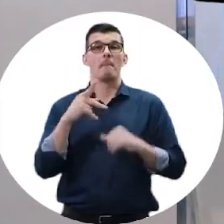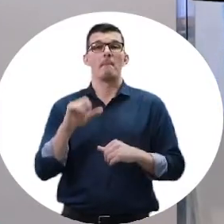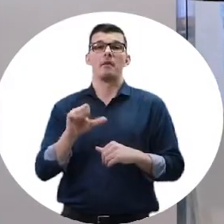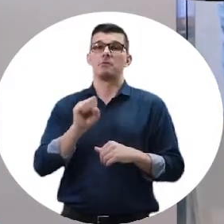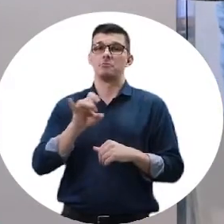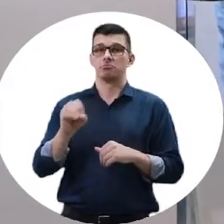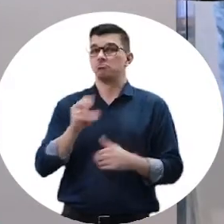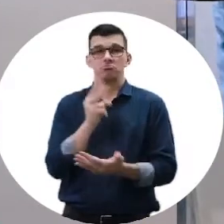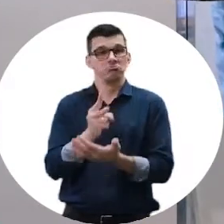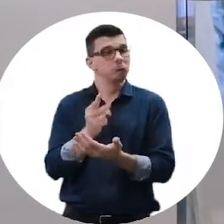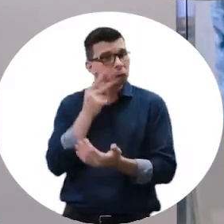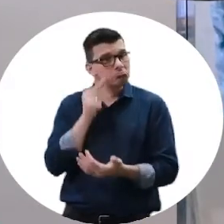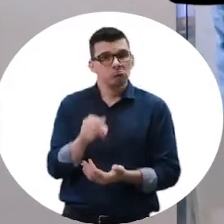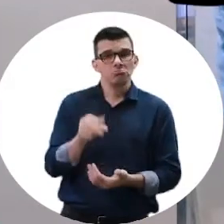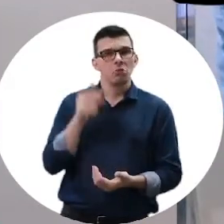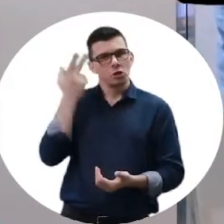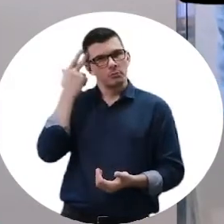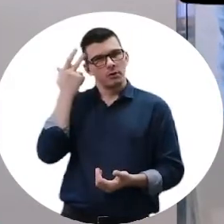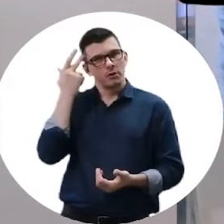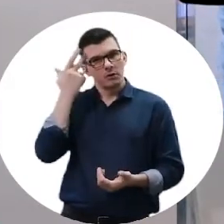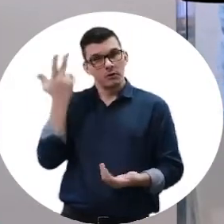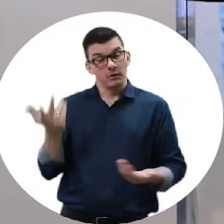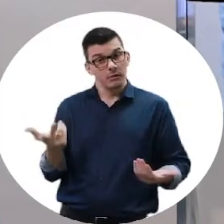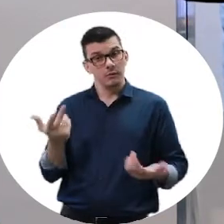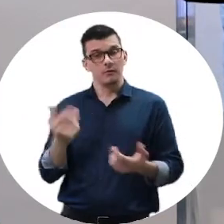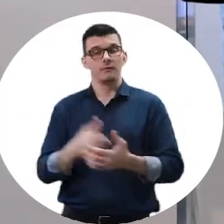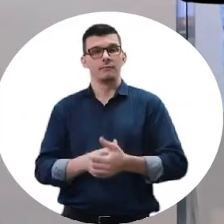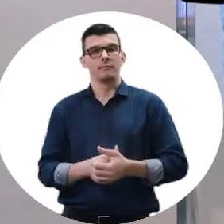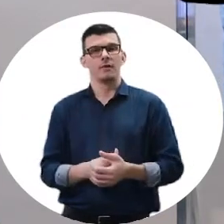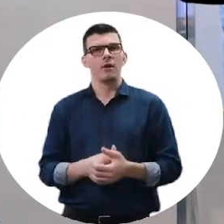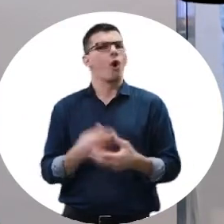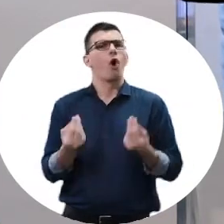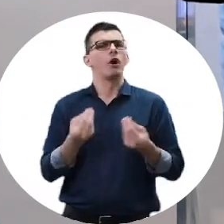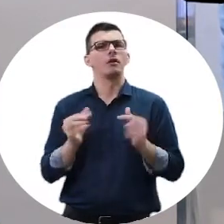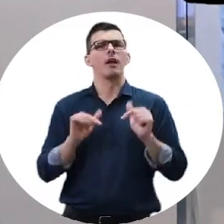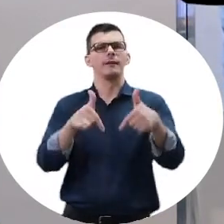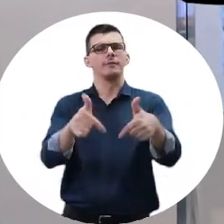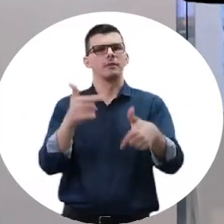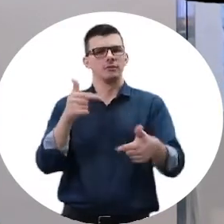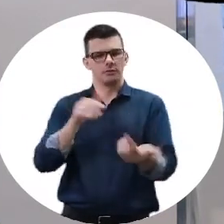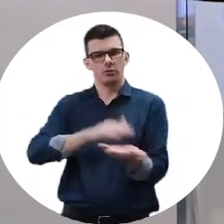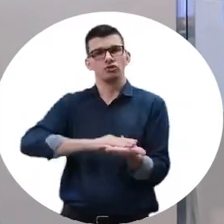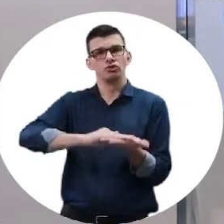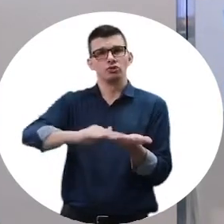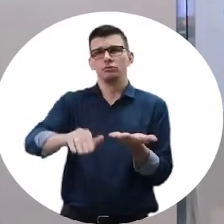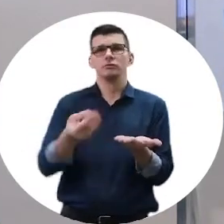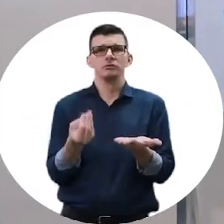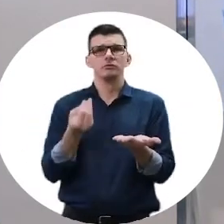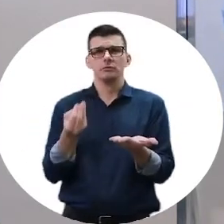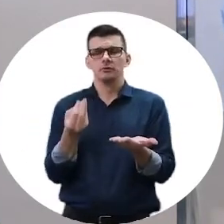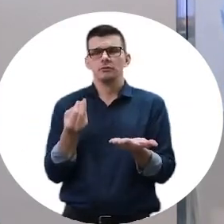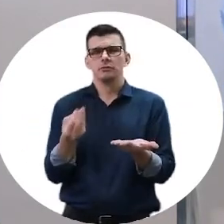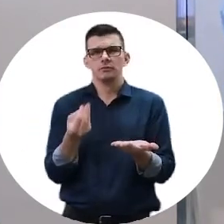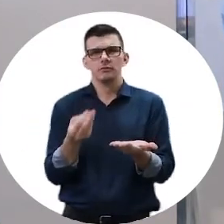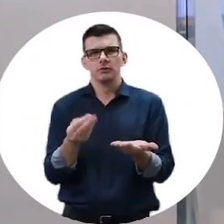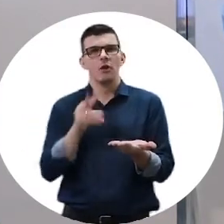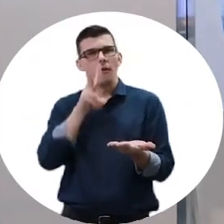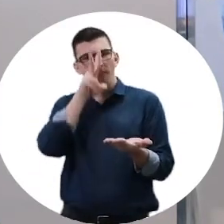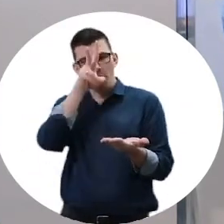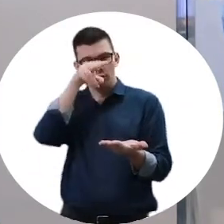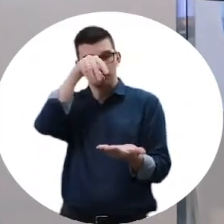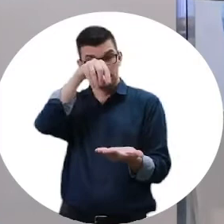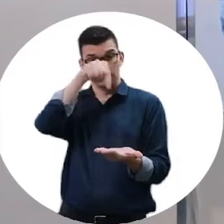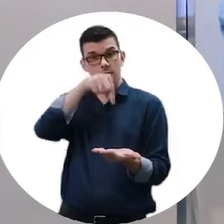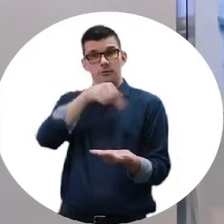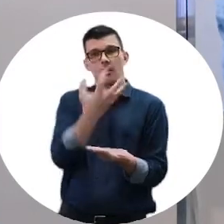mesma intensidade da normal. Mas não quer dizer que é um par de ação e reação. Aonde está a reação da normal? No chão. Aonde está a reação